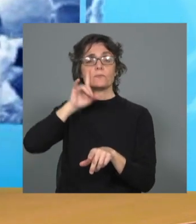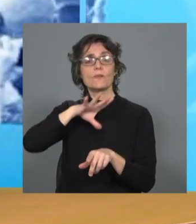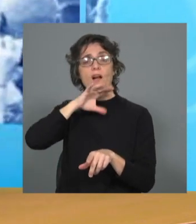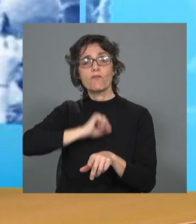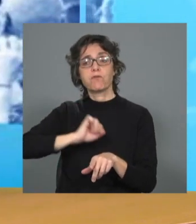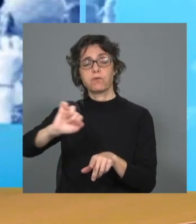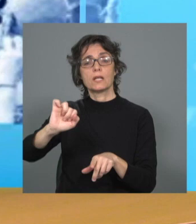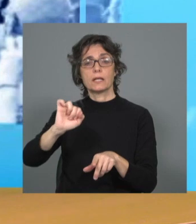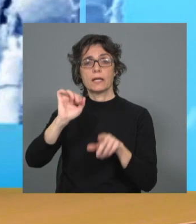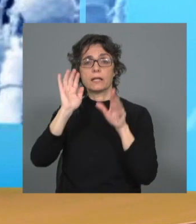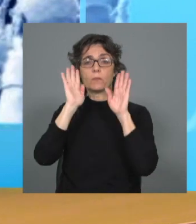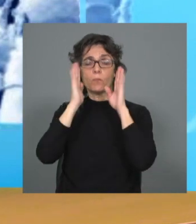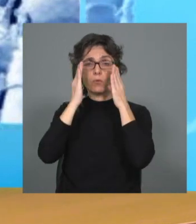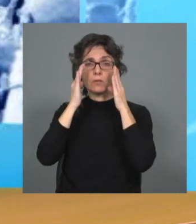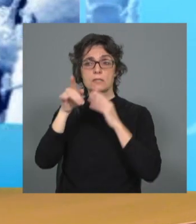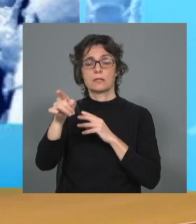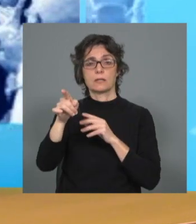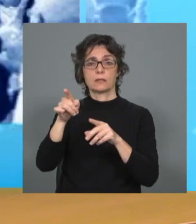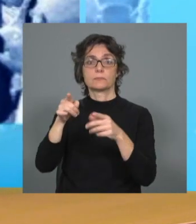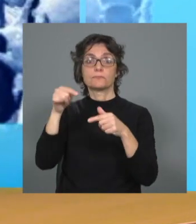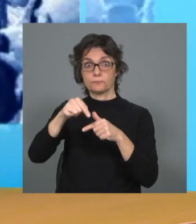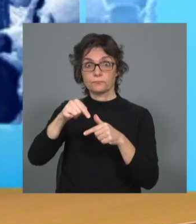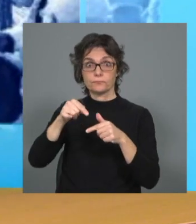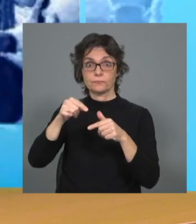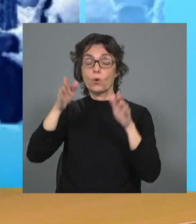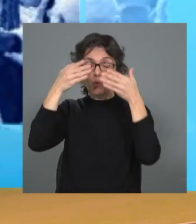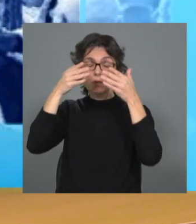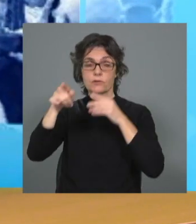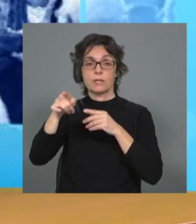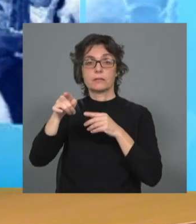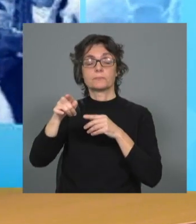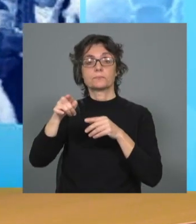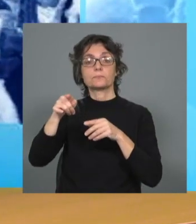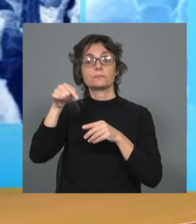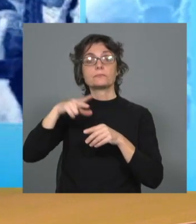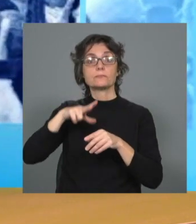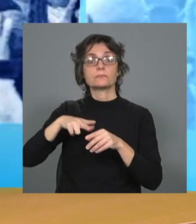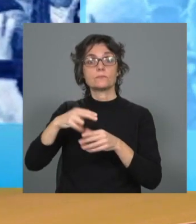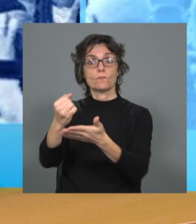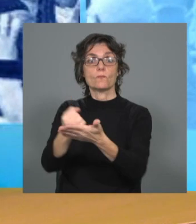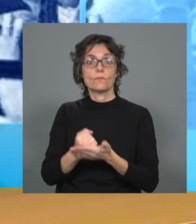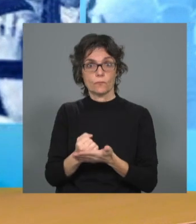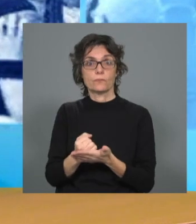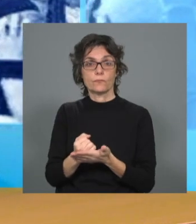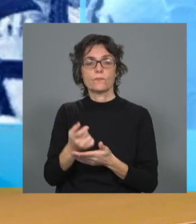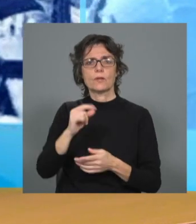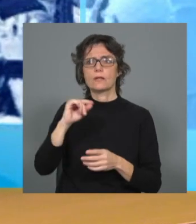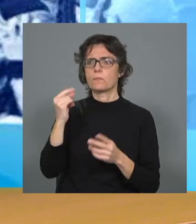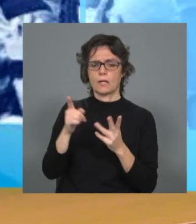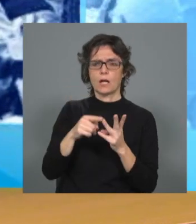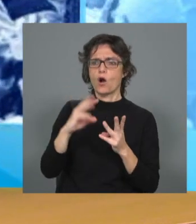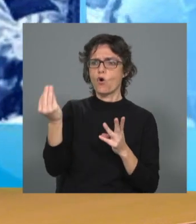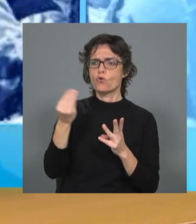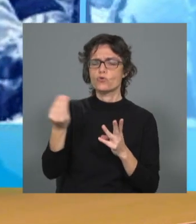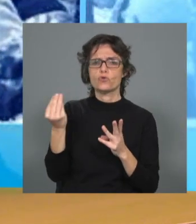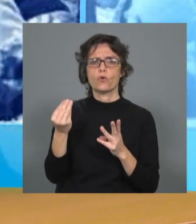havia nenhum apoio. E, portanto, é aqui em Portugal é que conseguiu encontrar. Enfim, há um jovem que veio do